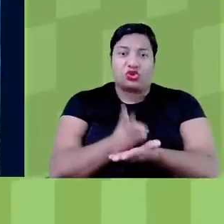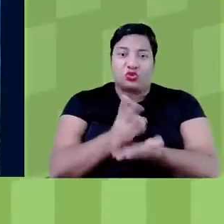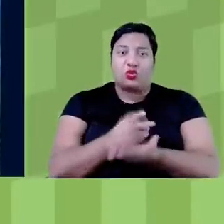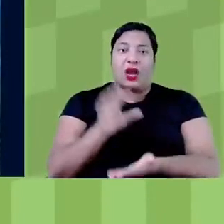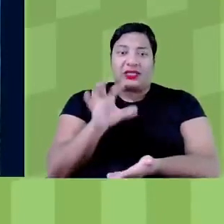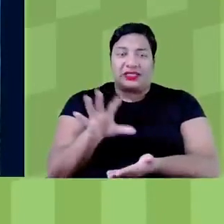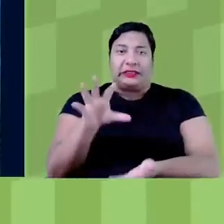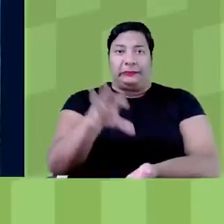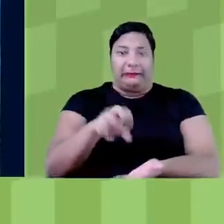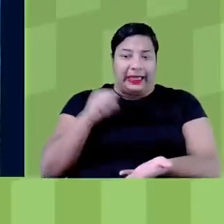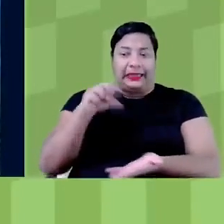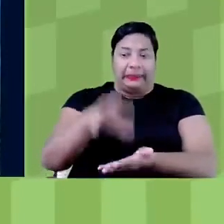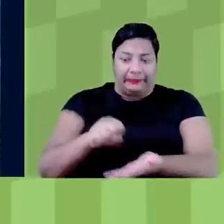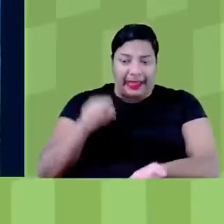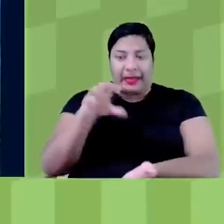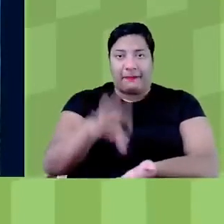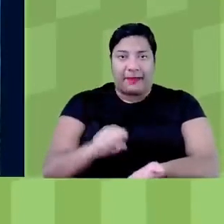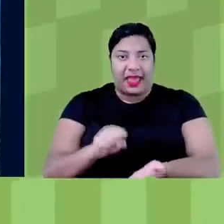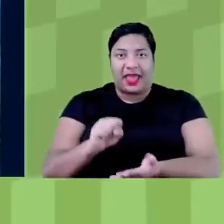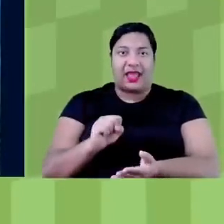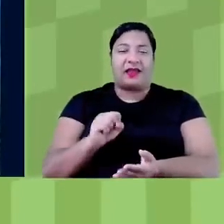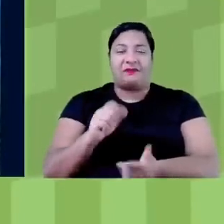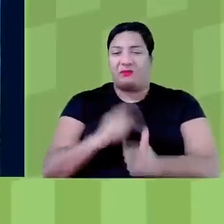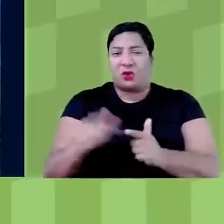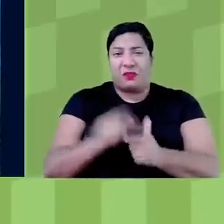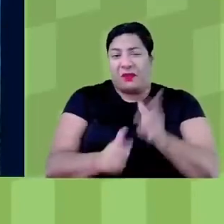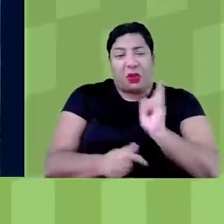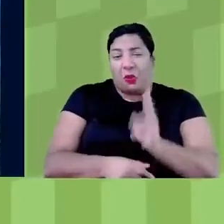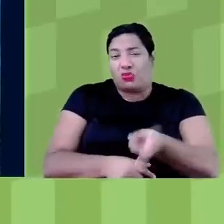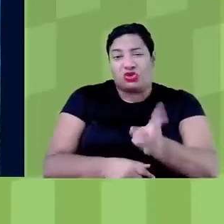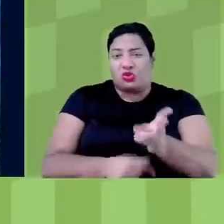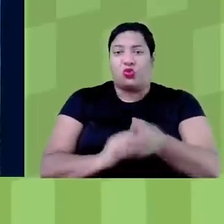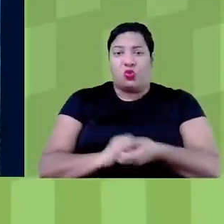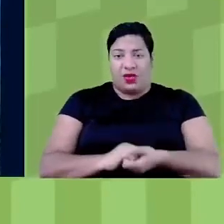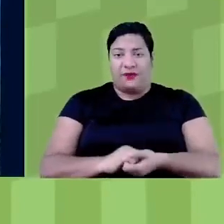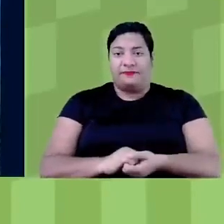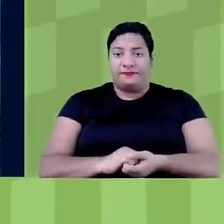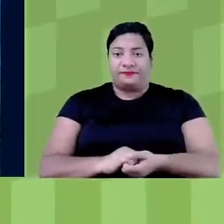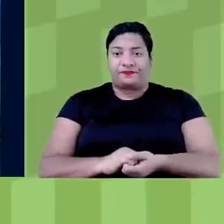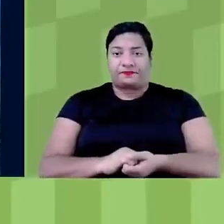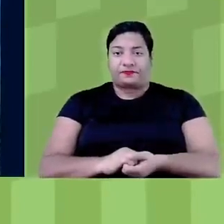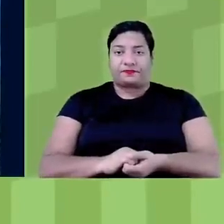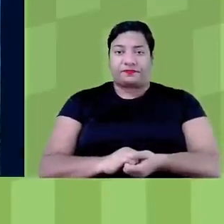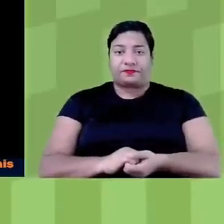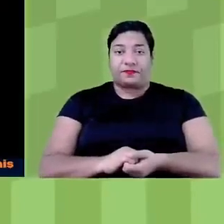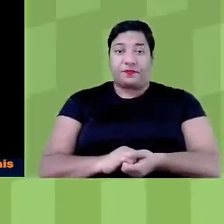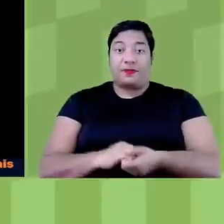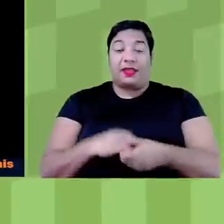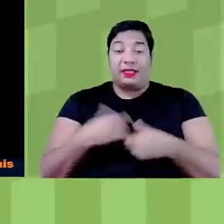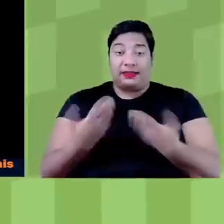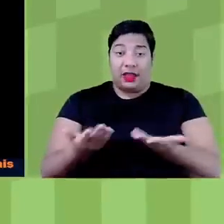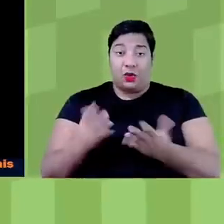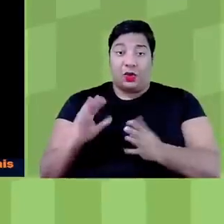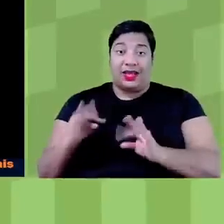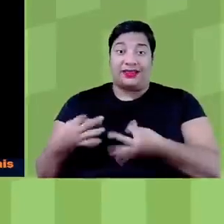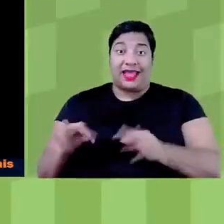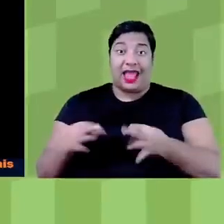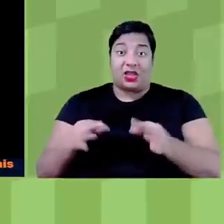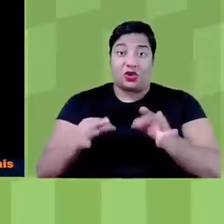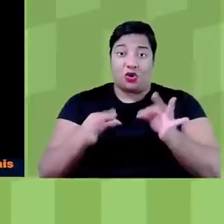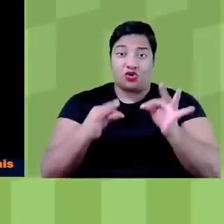mesmos problemas, mesmo que de outro modo. Então, a tecnologia, ela tanto